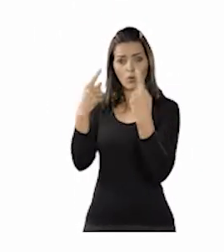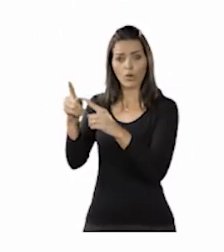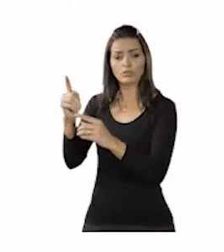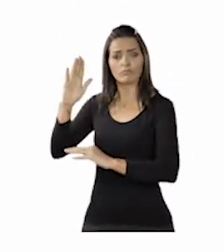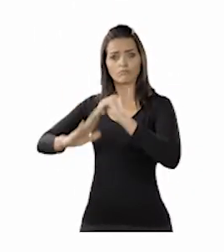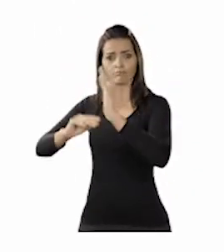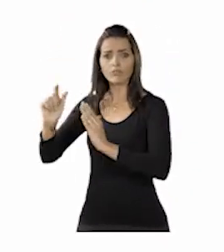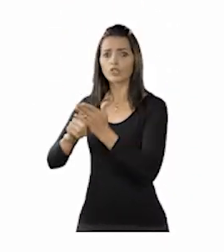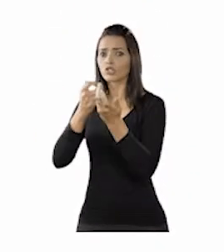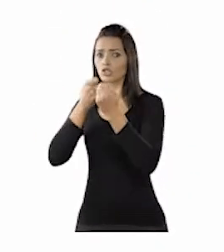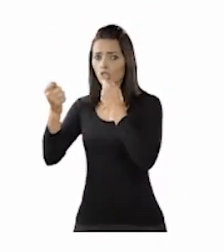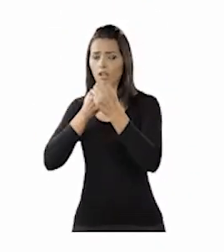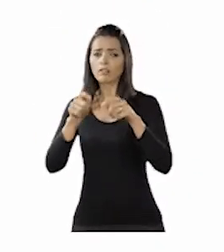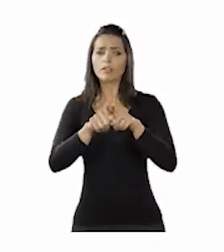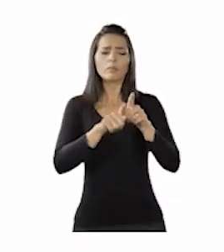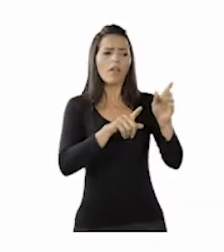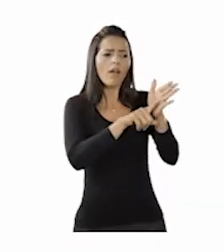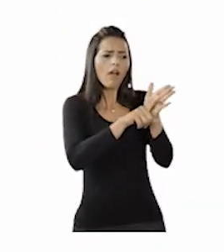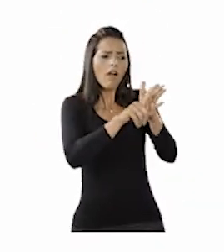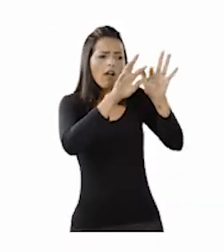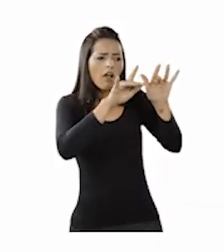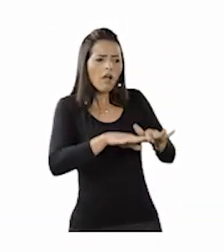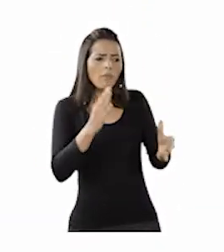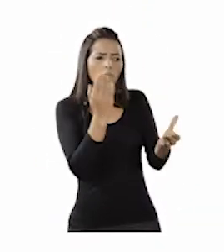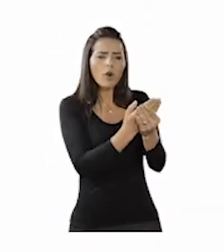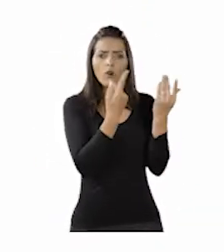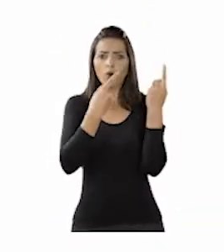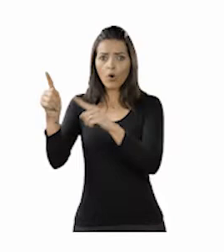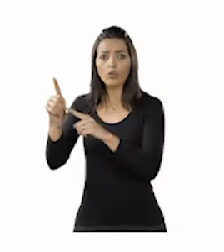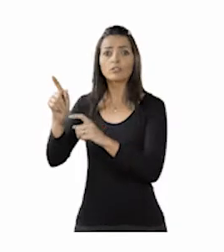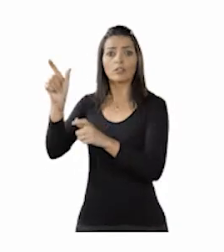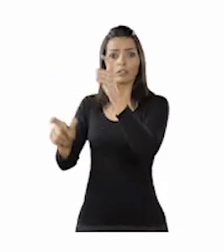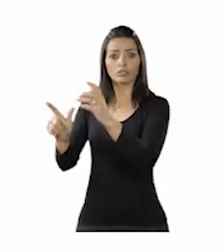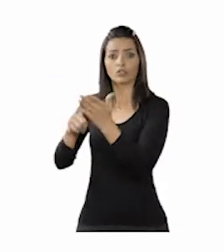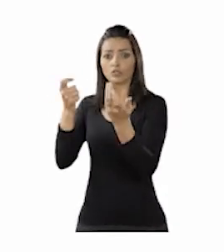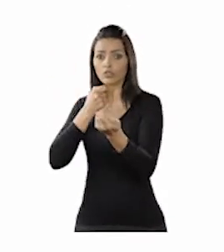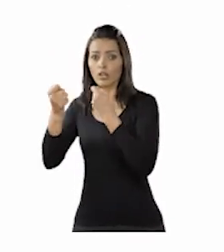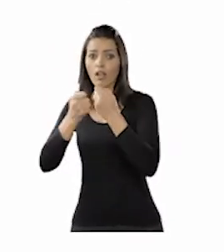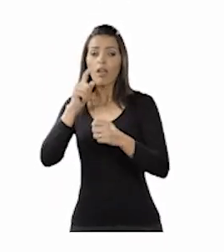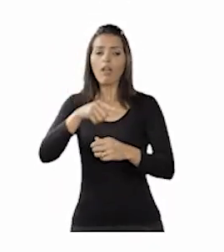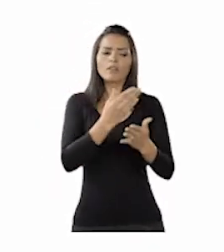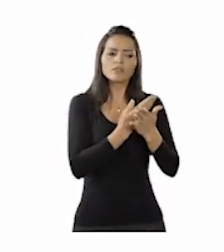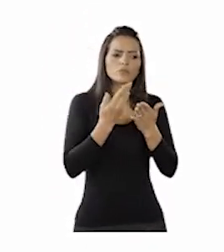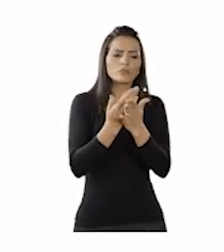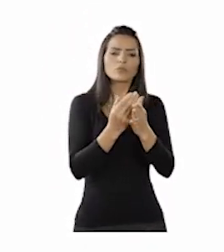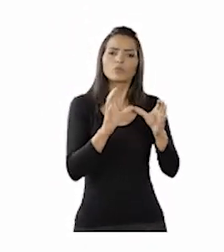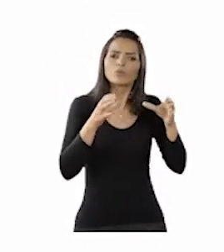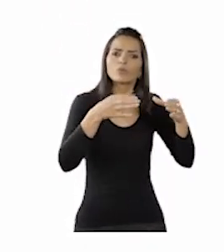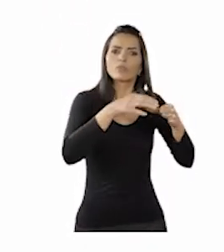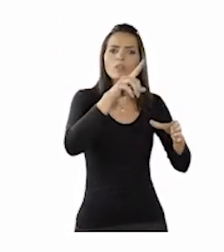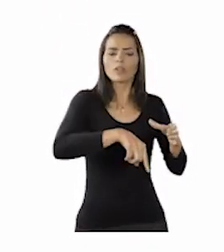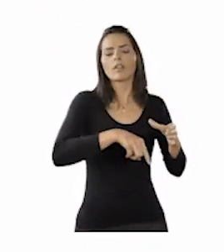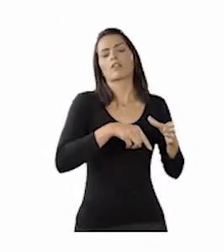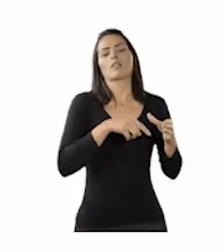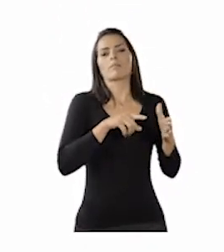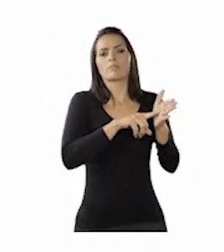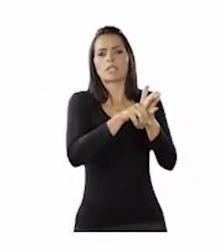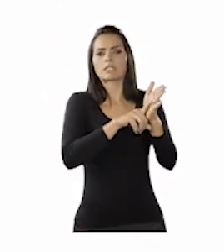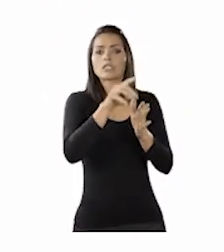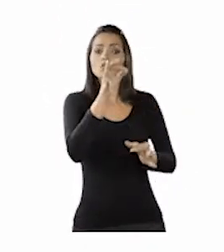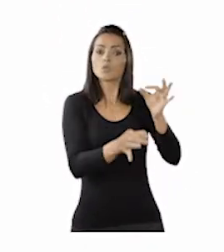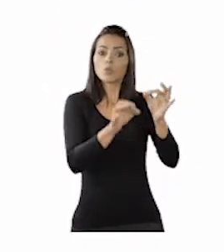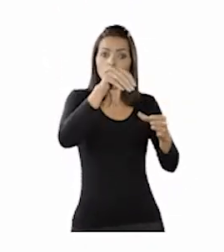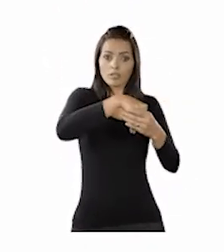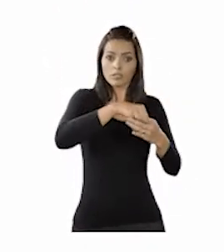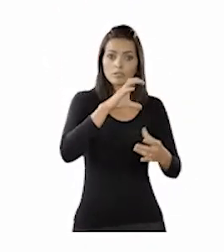contra jornalistas. Uma análise de processos judiciais contra comunicadores resultou em um estudo realizado pelo Departamento